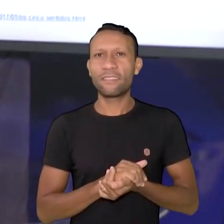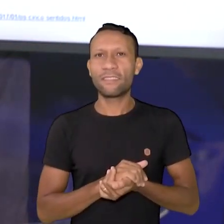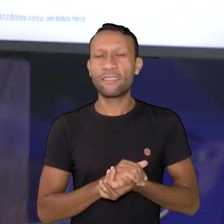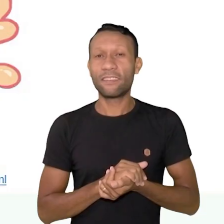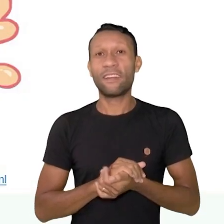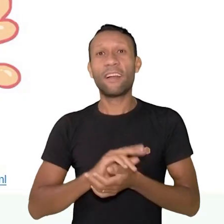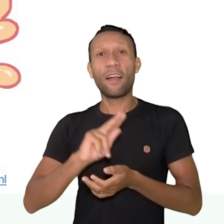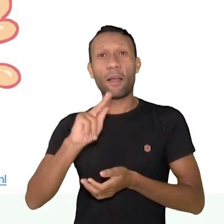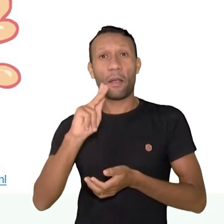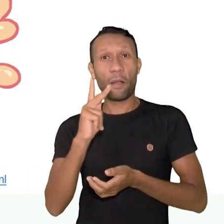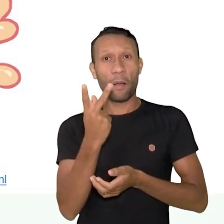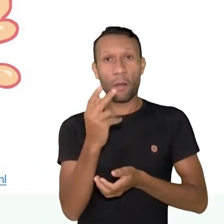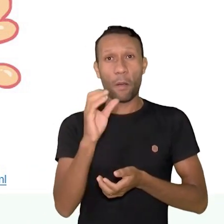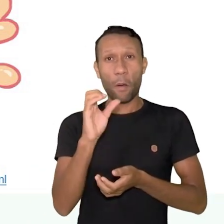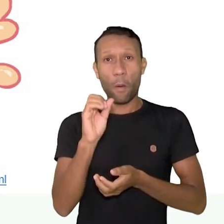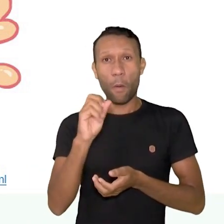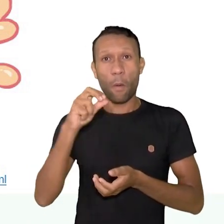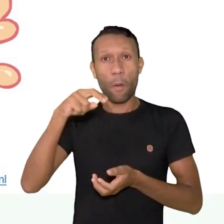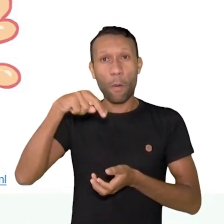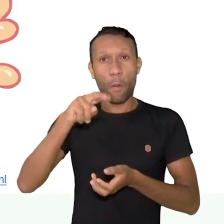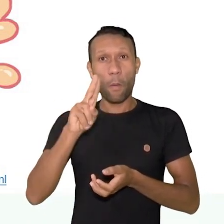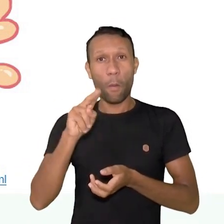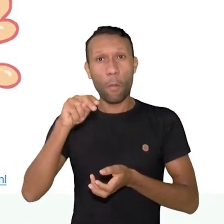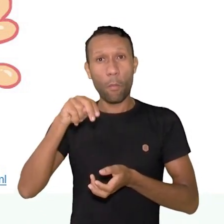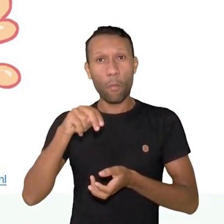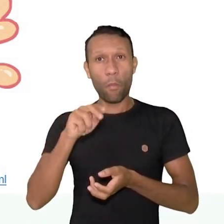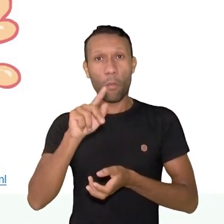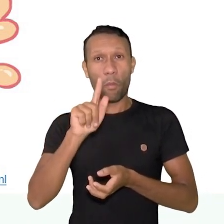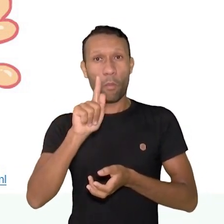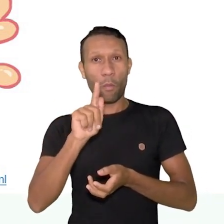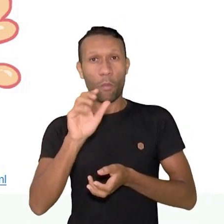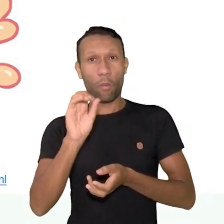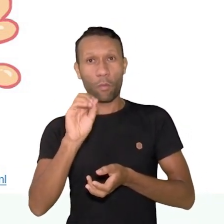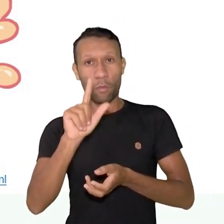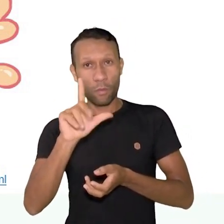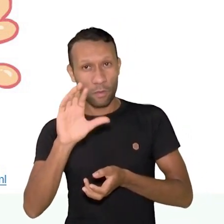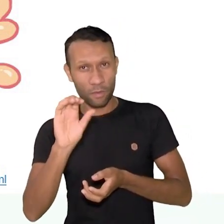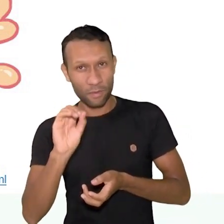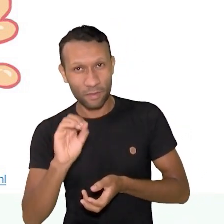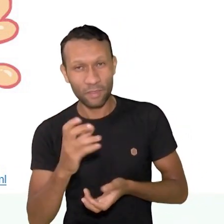homúnculo, tá certo? O termo é bem dificilzinho, mas aí o que vocês precisam